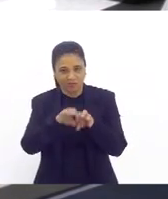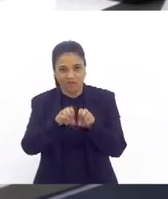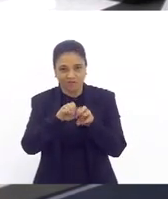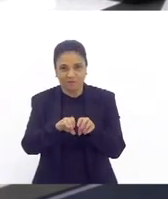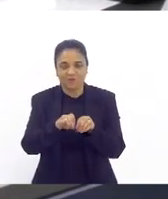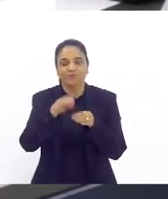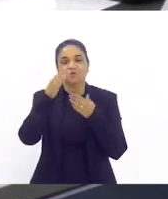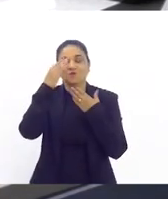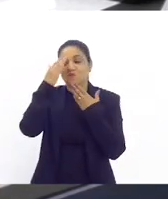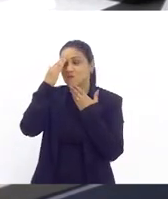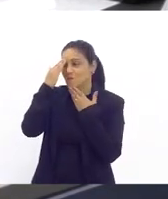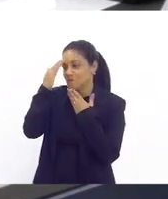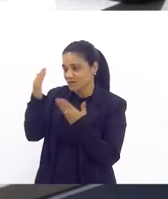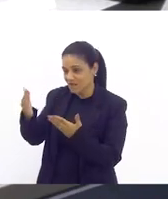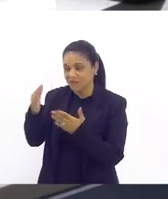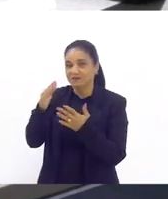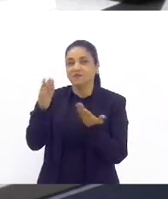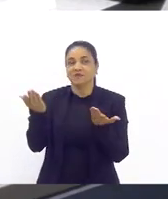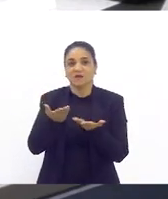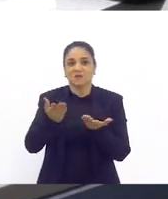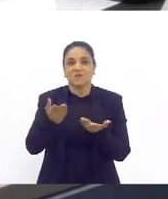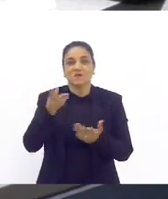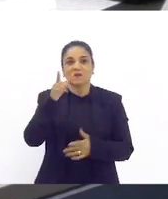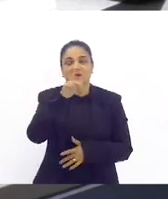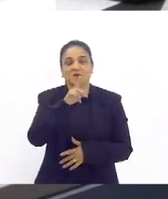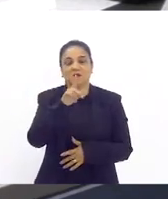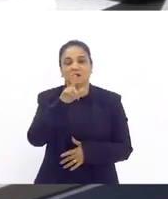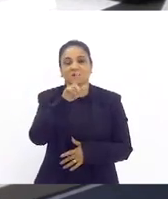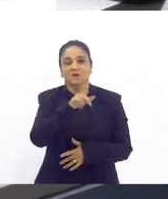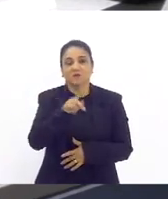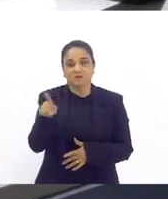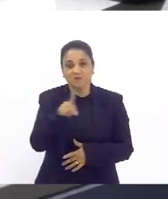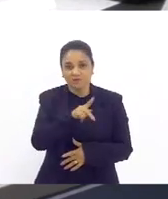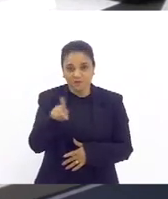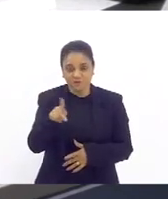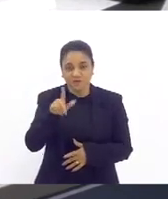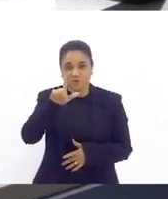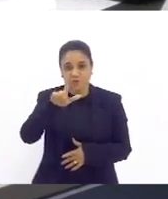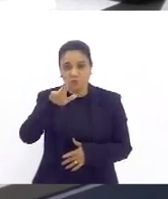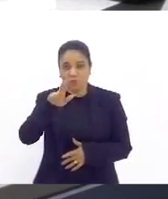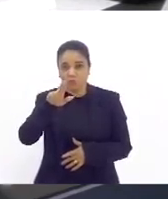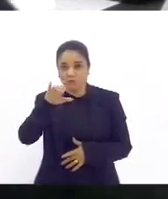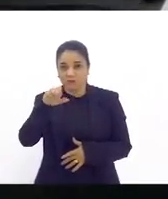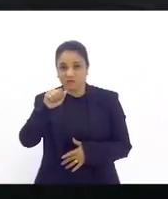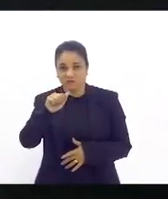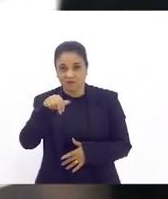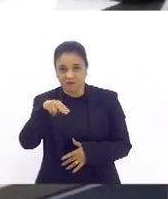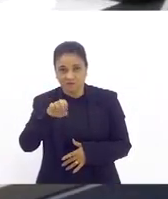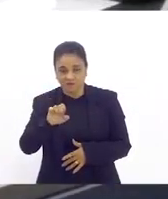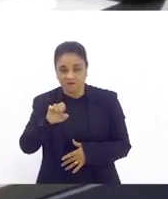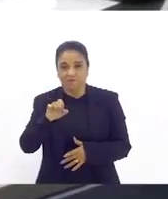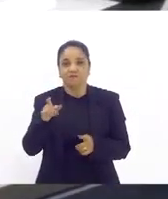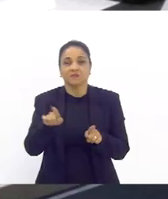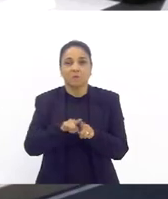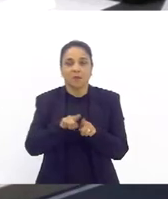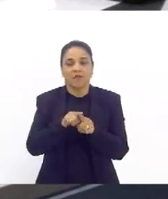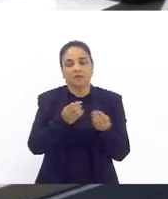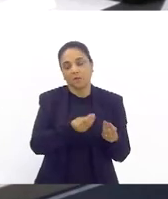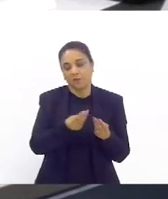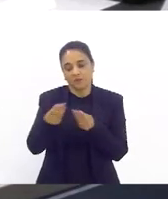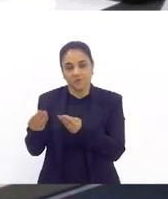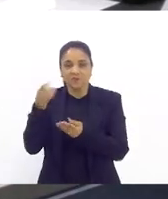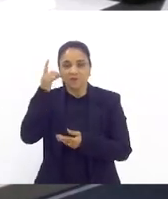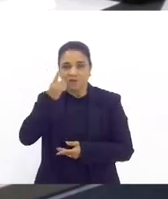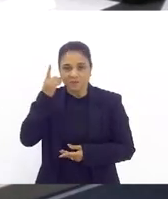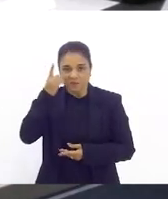por último a professora Luciane Azevedo aí eu vou passar para o deputado Alan para suas considerações